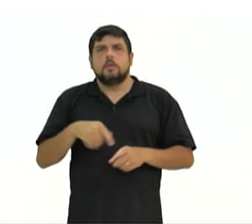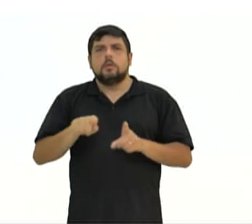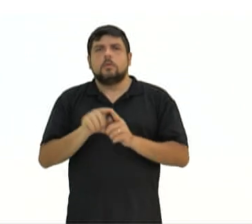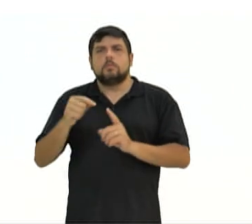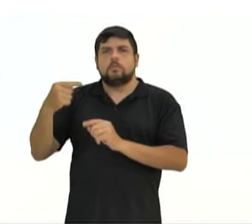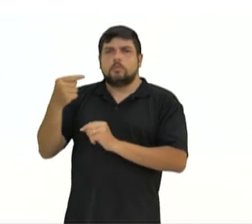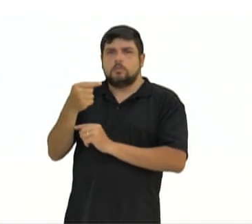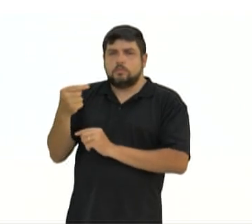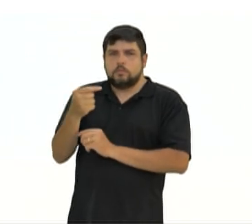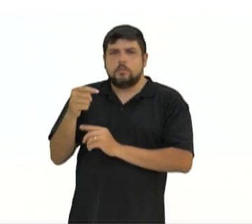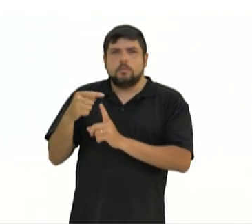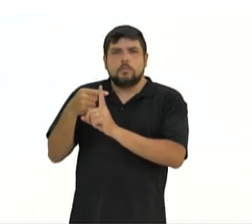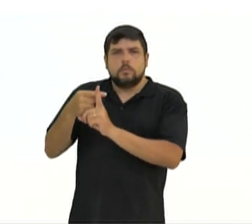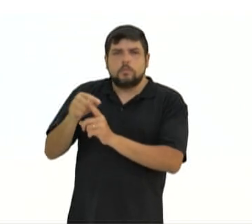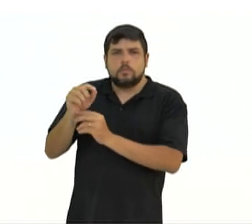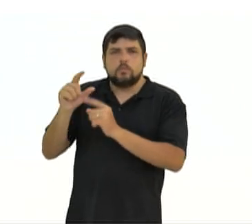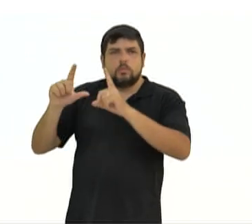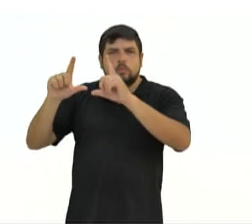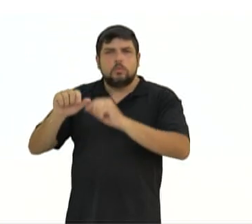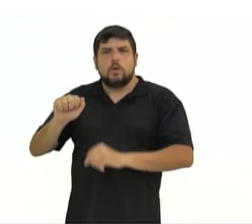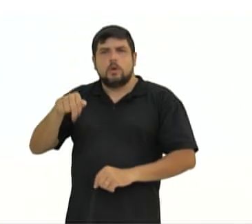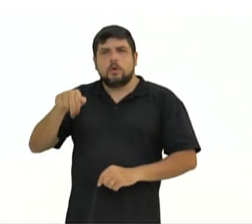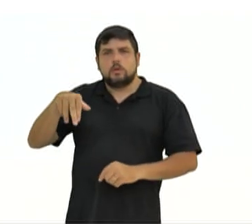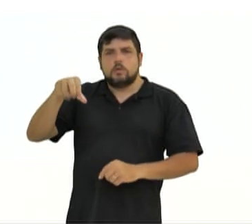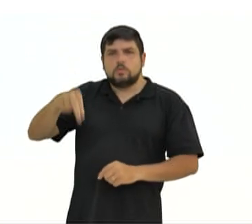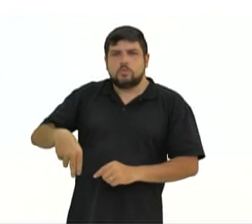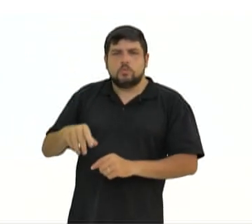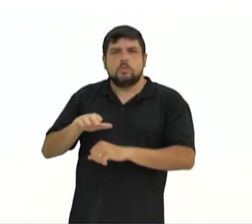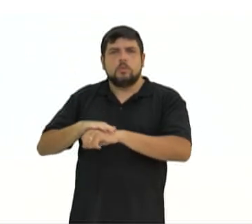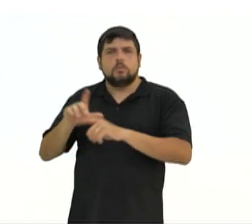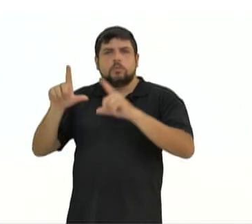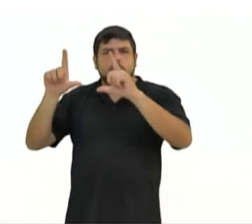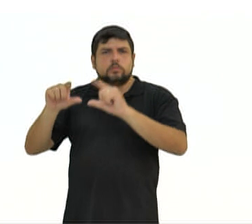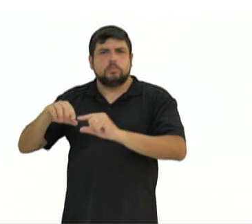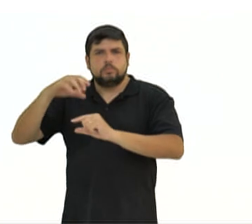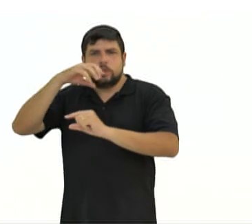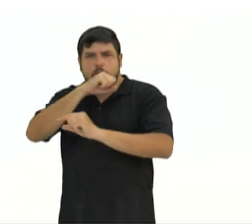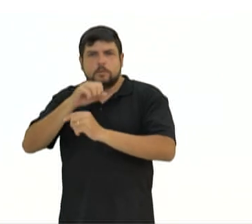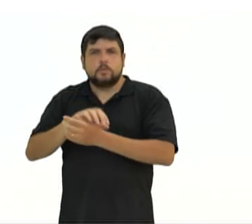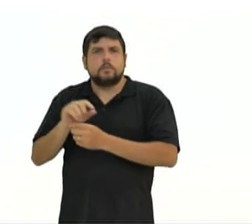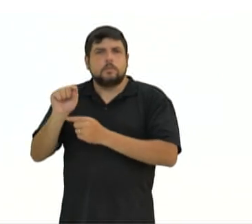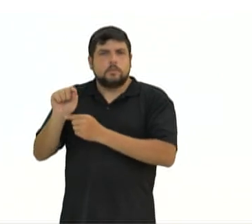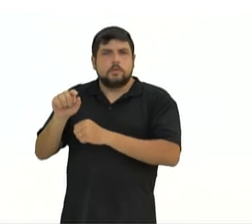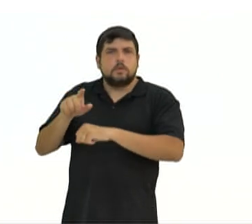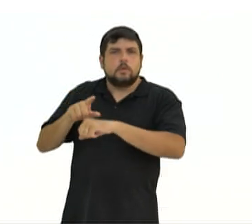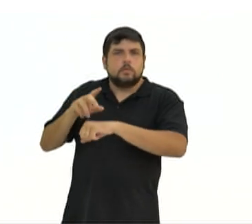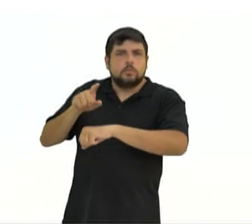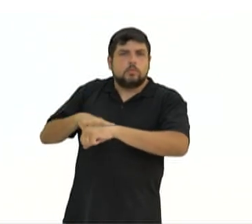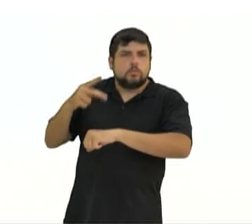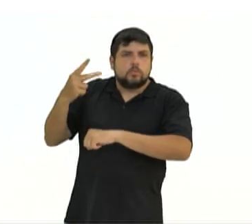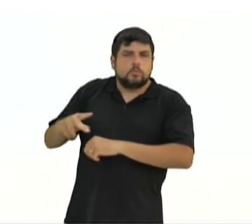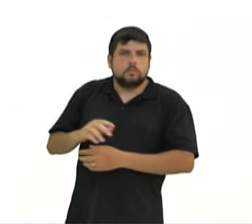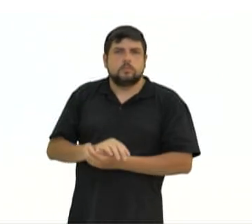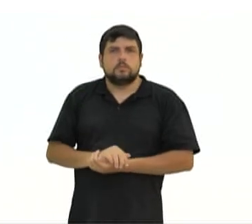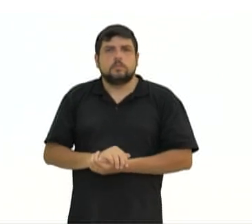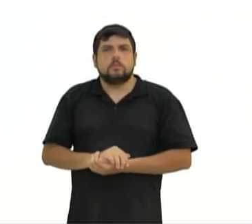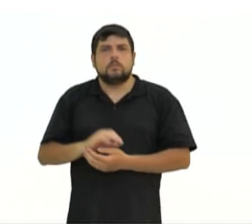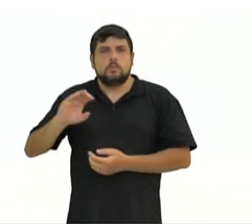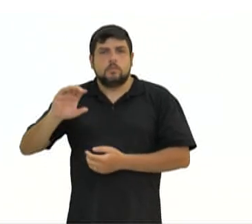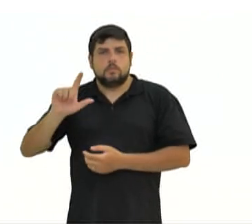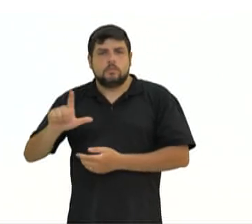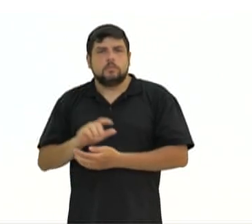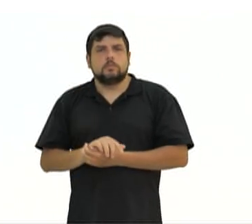positivo descarga em primeiro lugar o ânion de descarga mais fácil ou de oxidação mais fácil, nesse caso o Cl. Então,